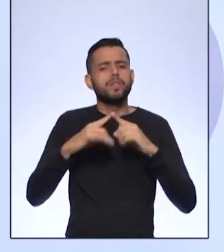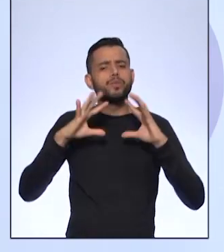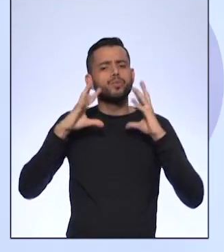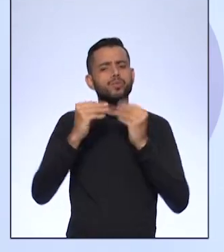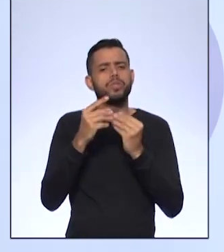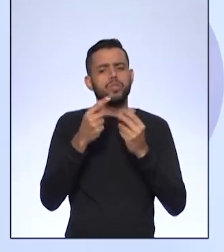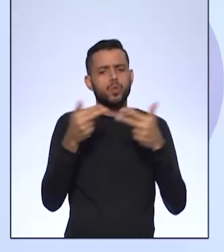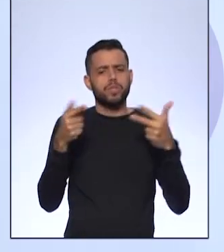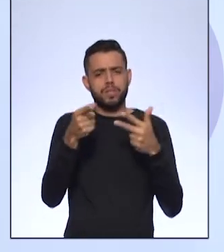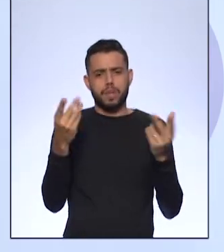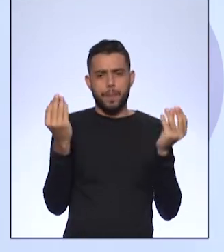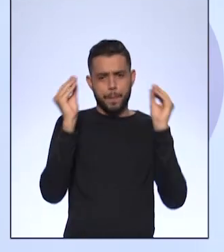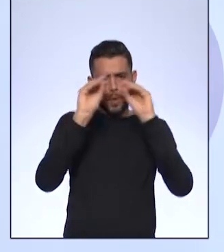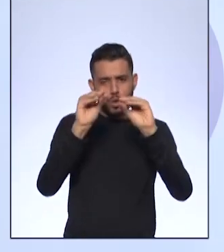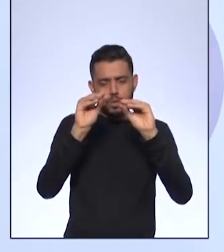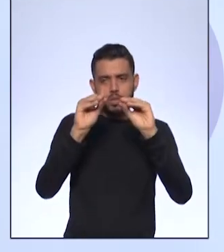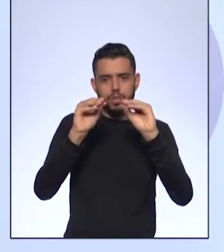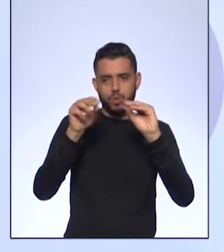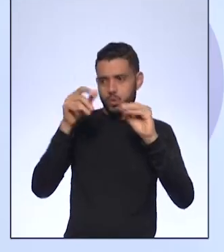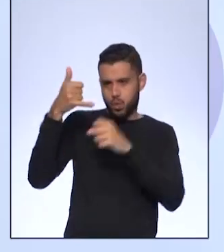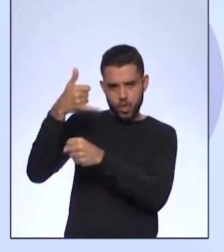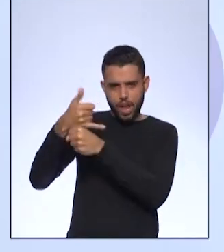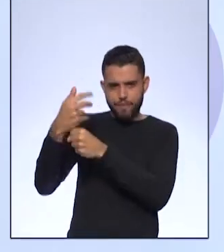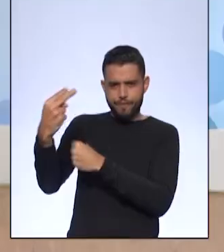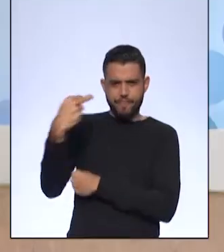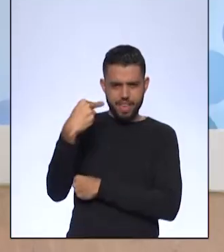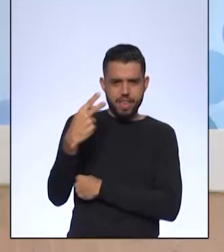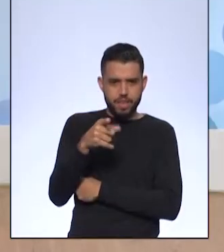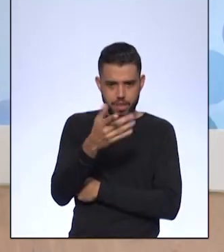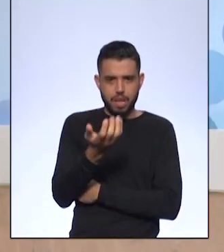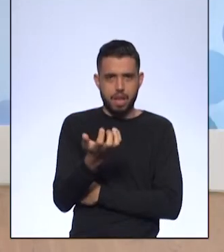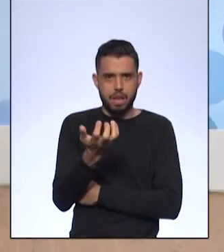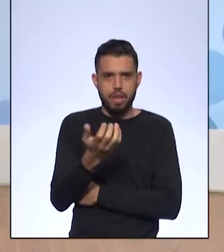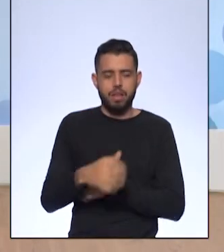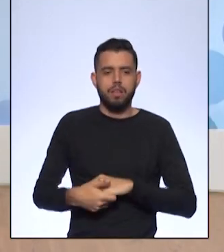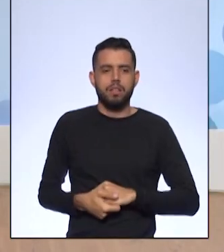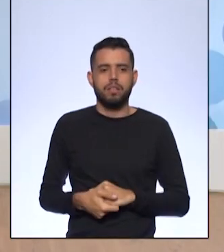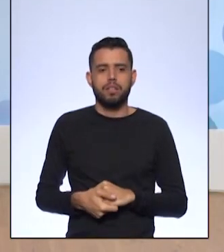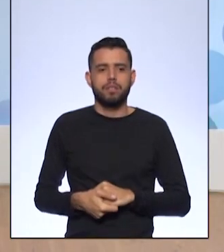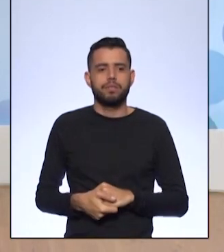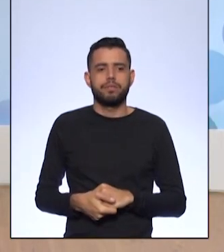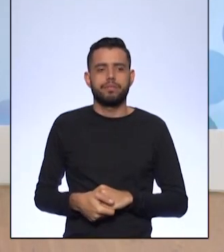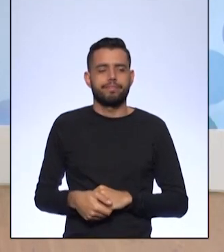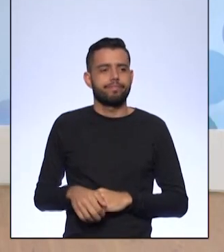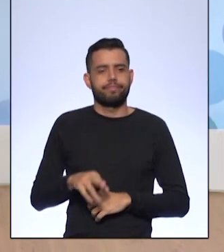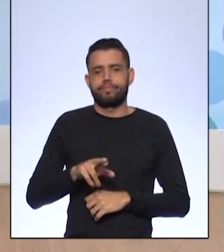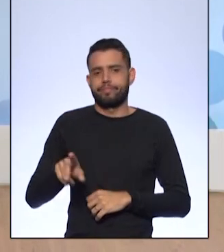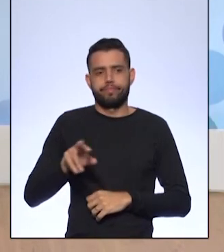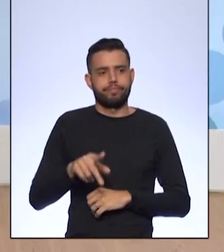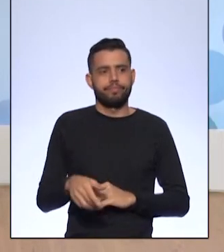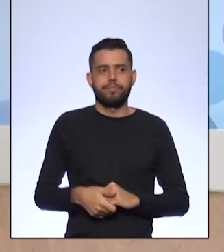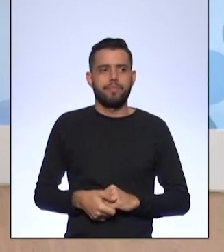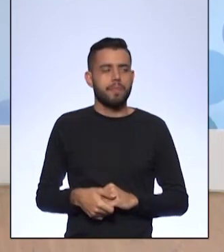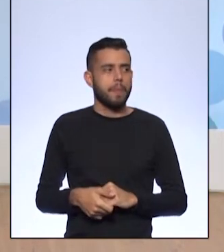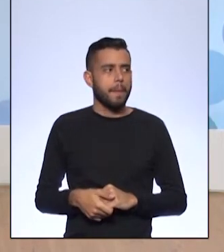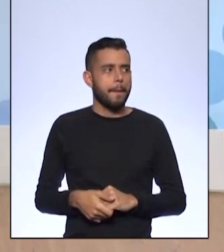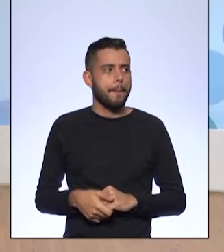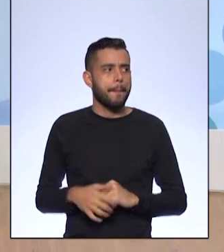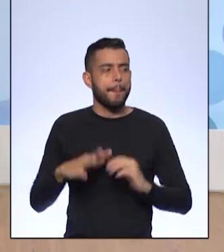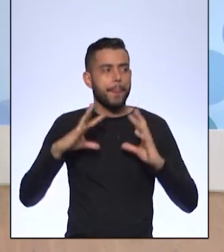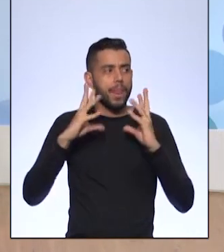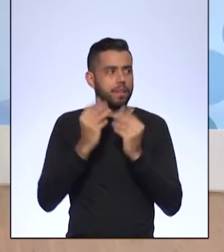posta, você gostaria que seu chefe visse? Não. Já respondi. Então, será que